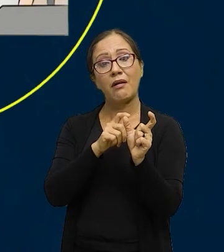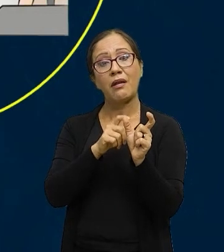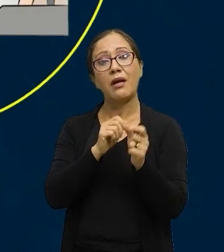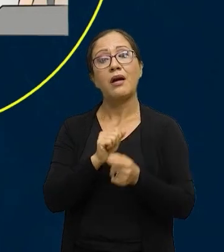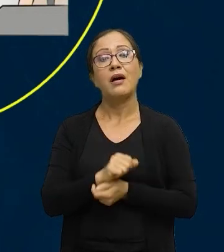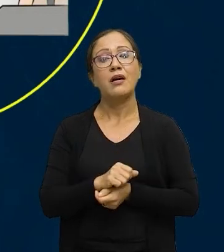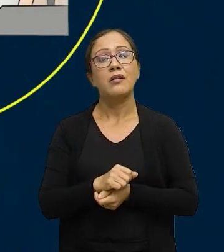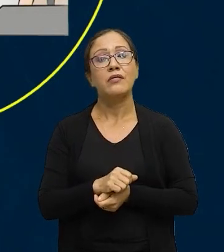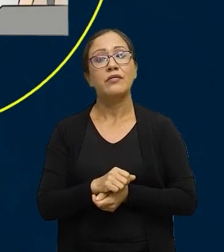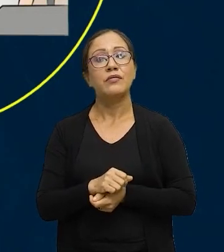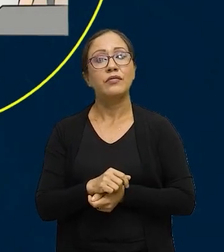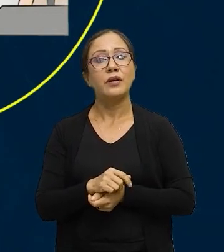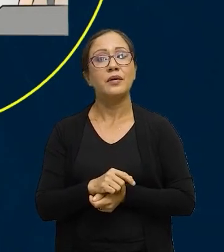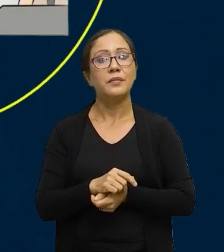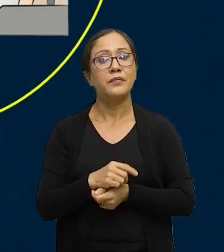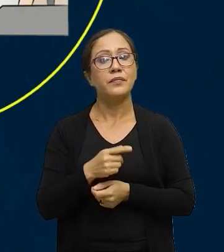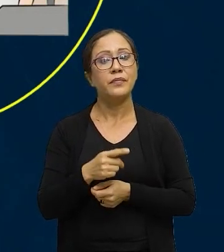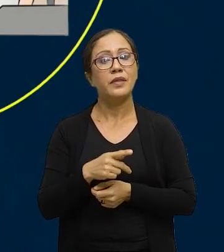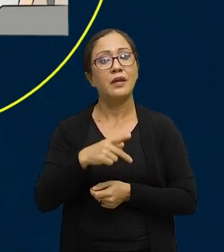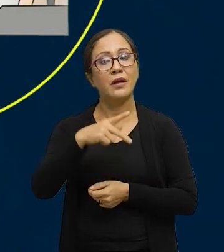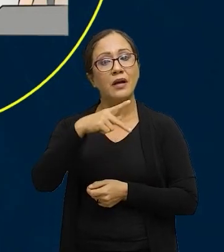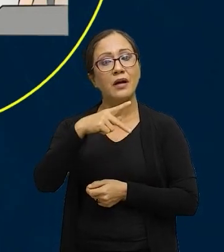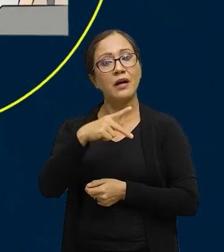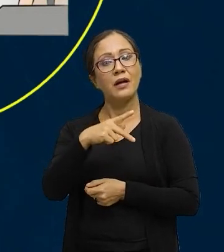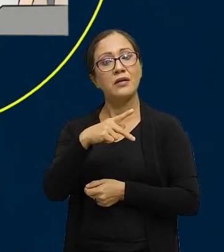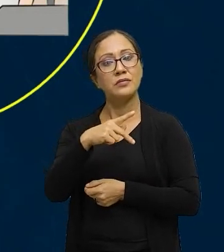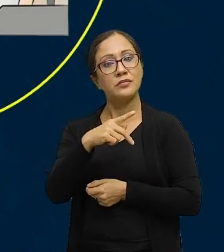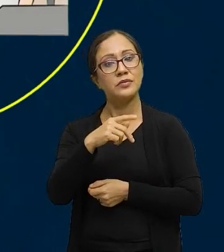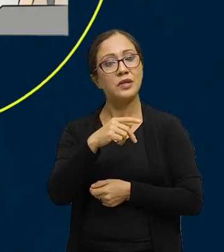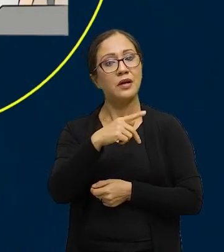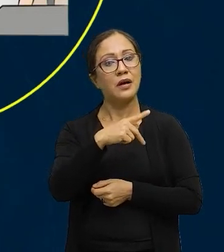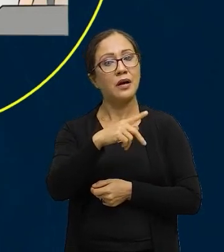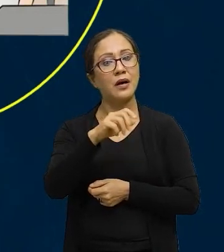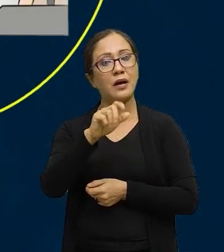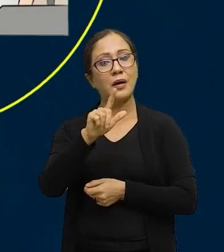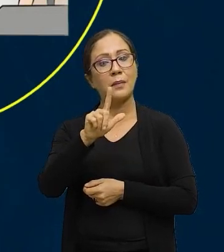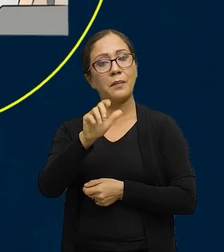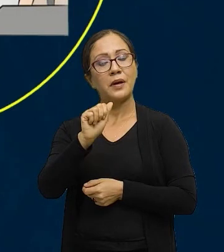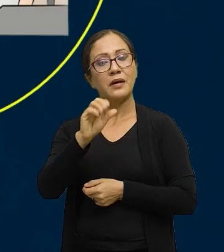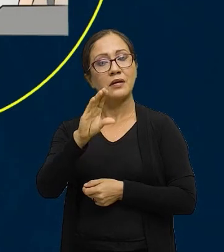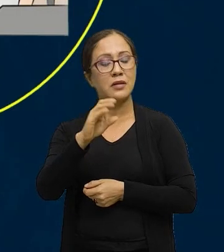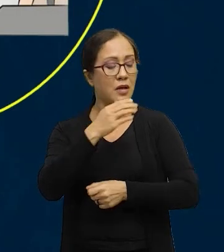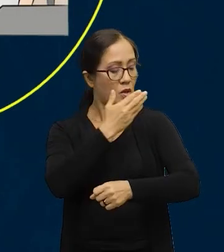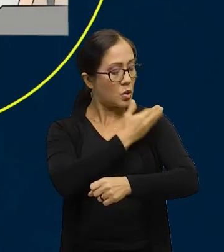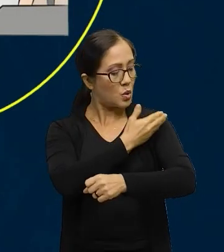dois lugares, assim que a gente fala mesmo, em dois lugares aqui do corpo. Do corpo, né?